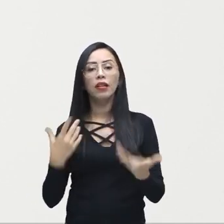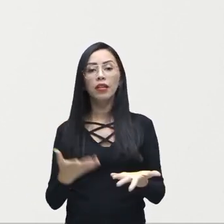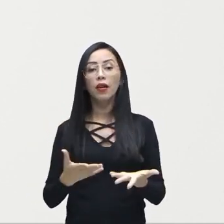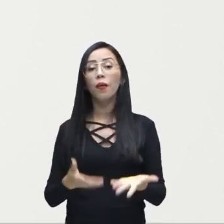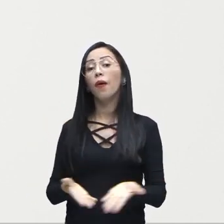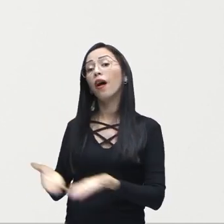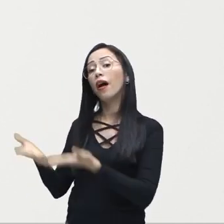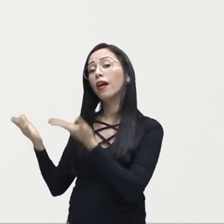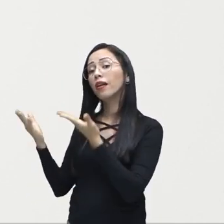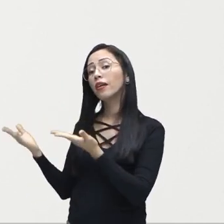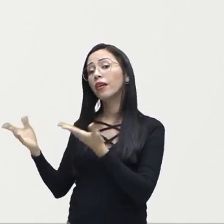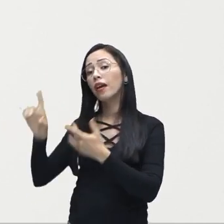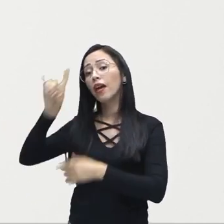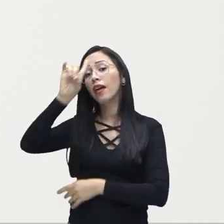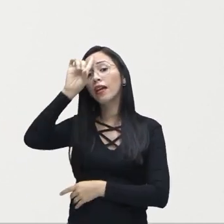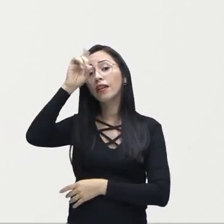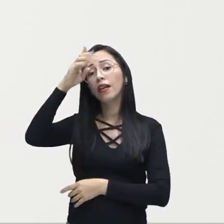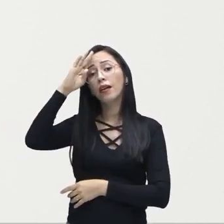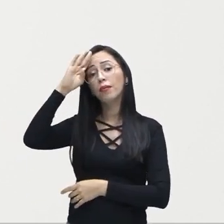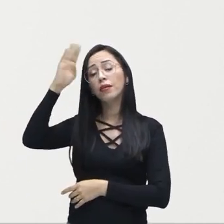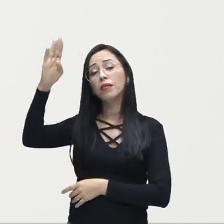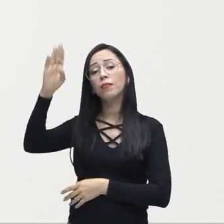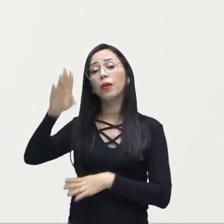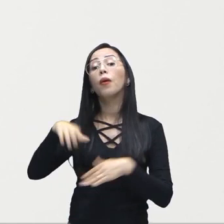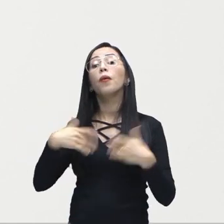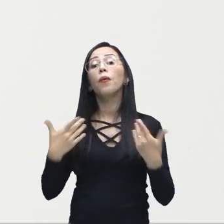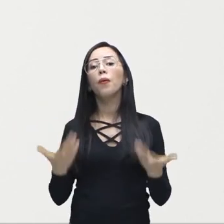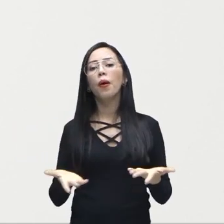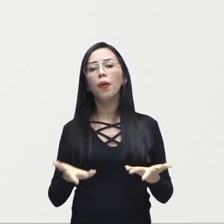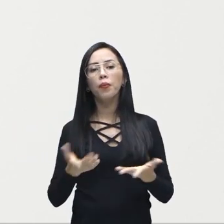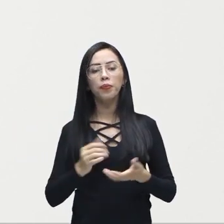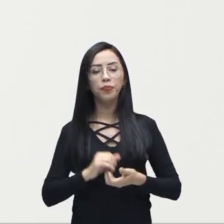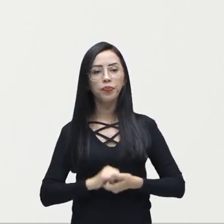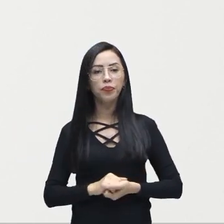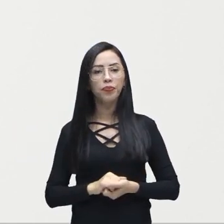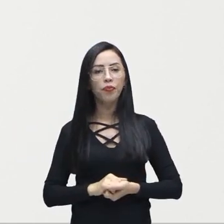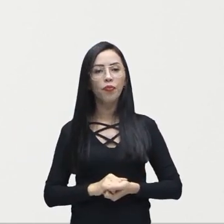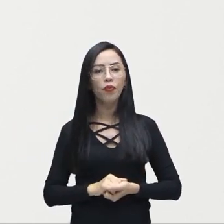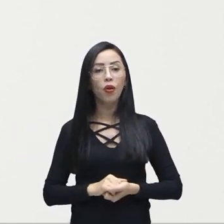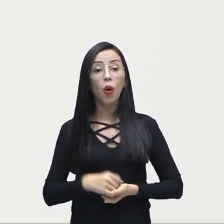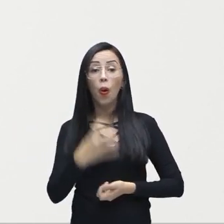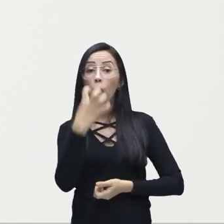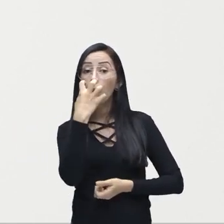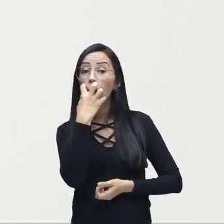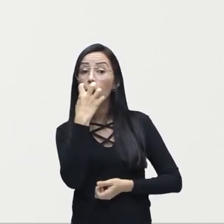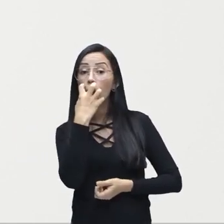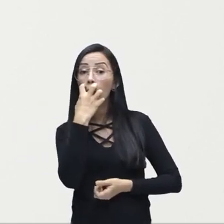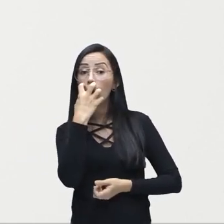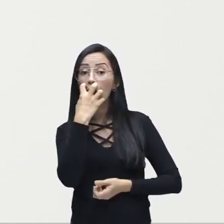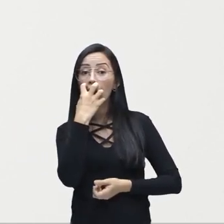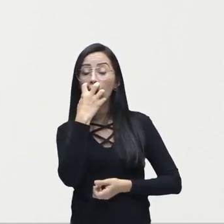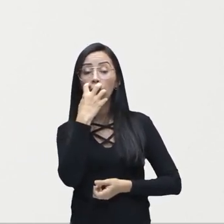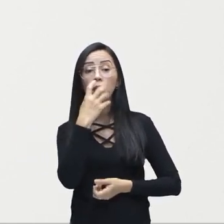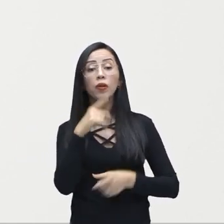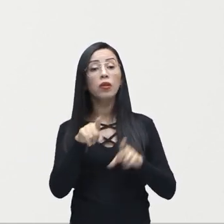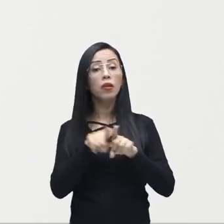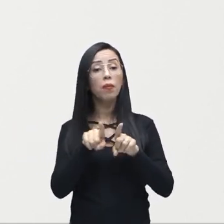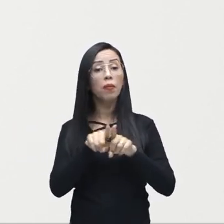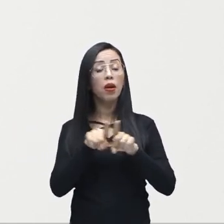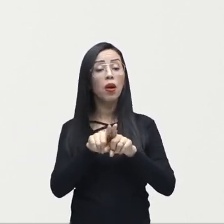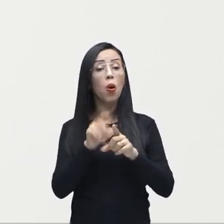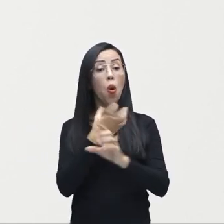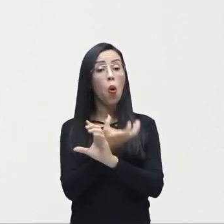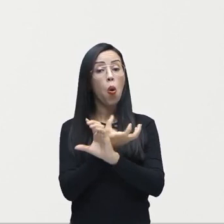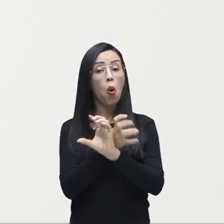ideia principal. Qual é a primeira pista? O cão e o osso. Olha aqui o título. O título ele